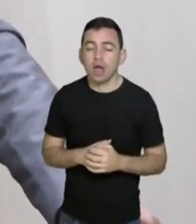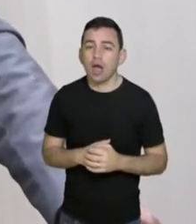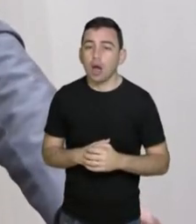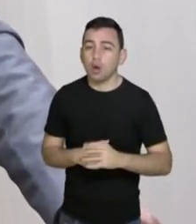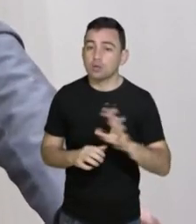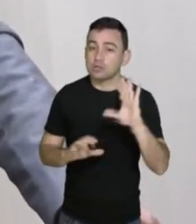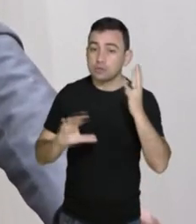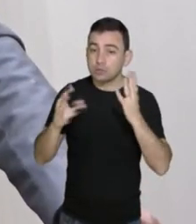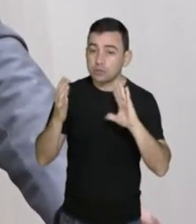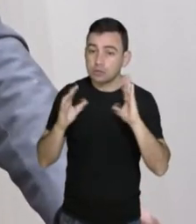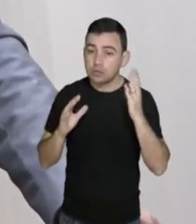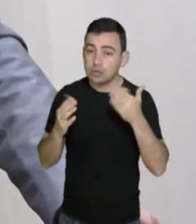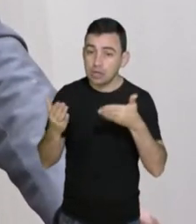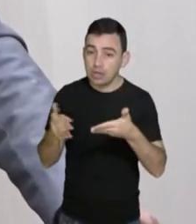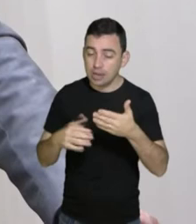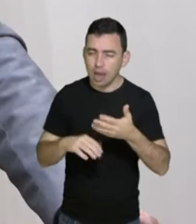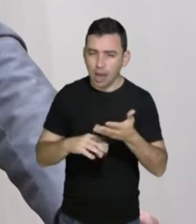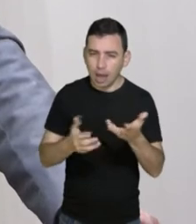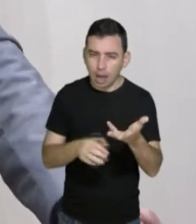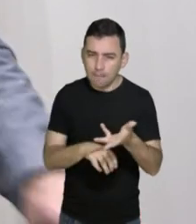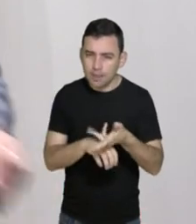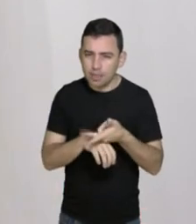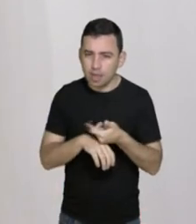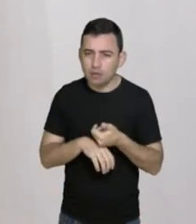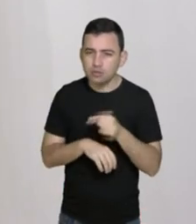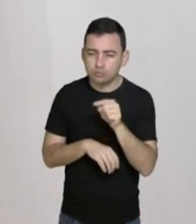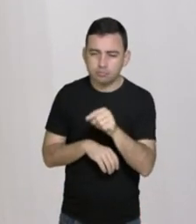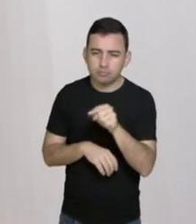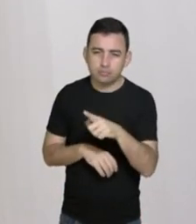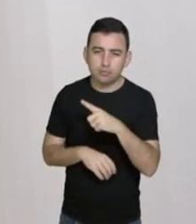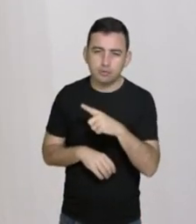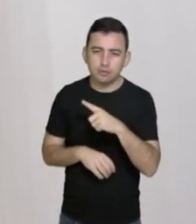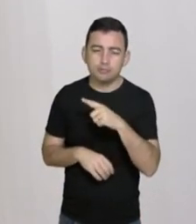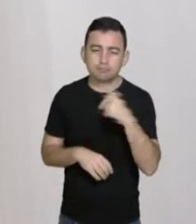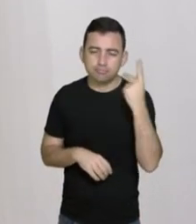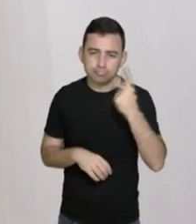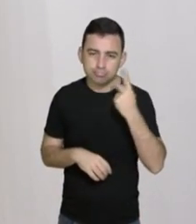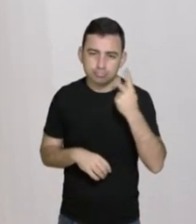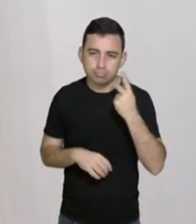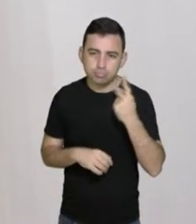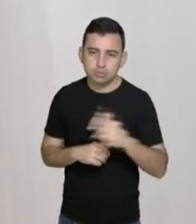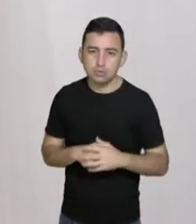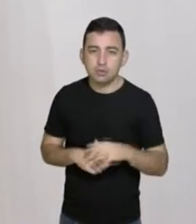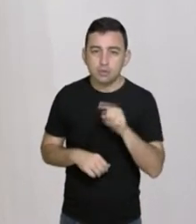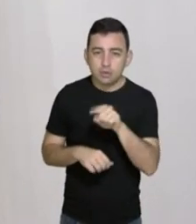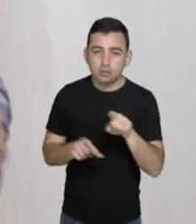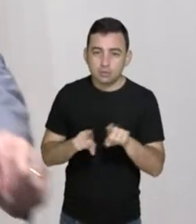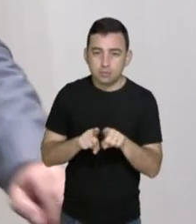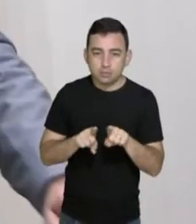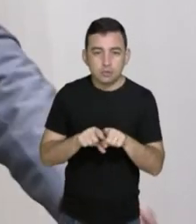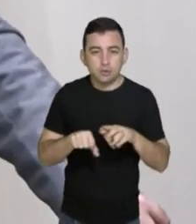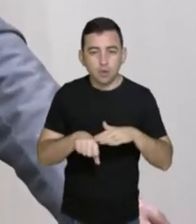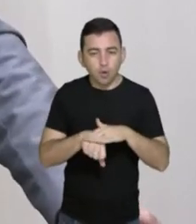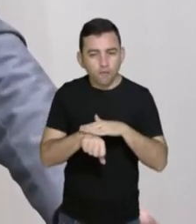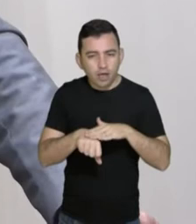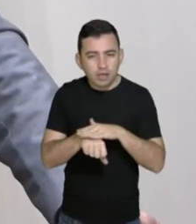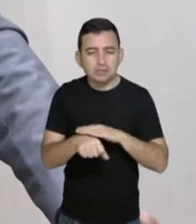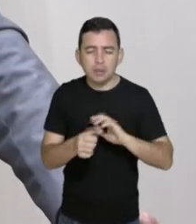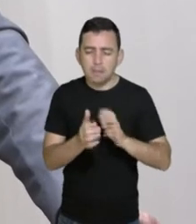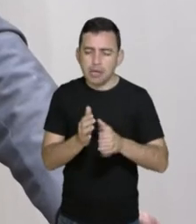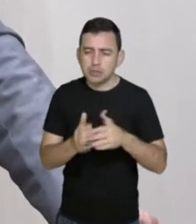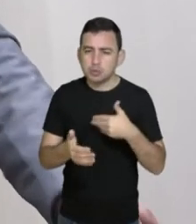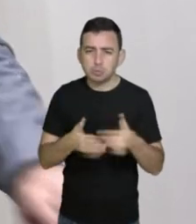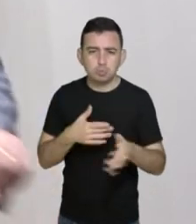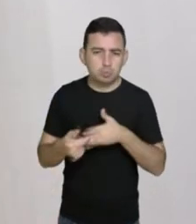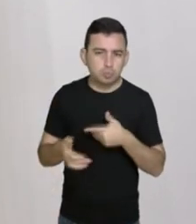circunstâncias pela sua habilidade política e de conversar com todos os partidos